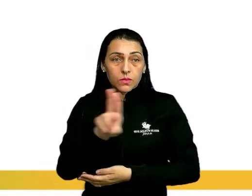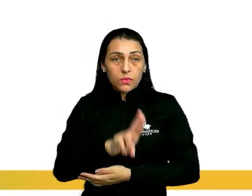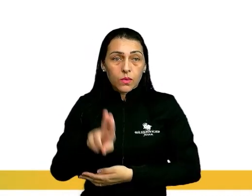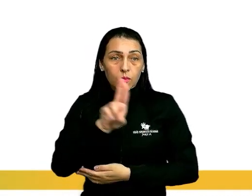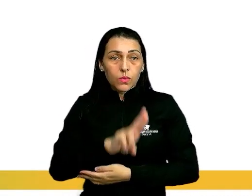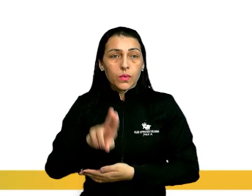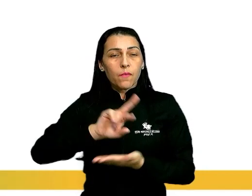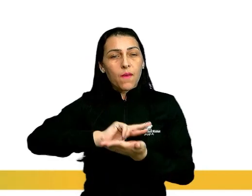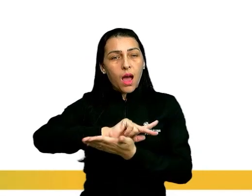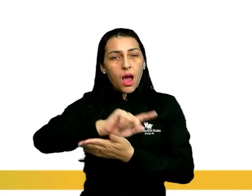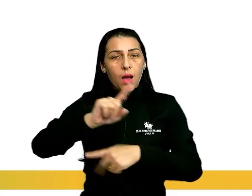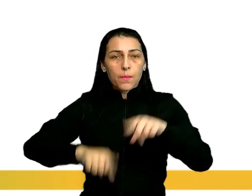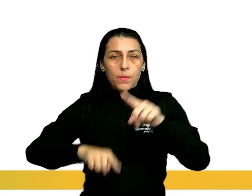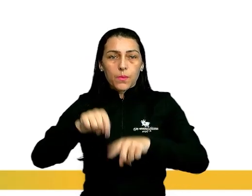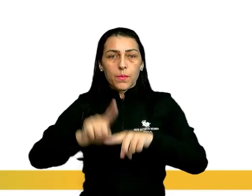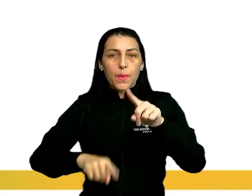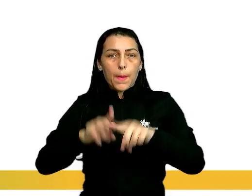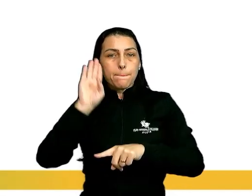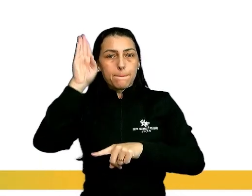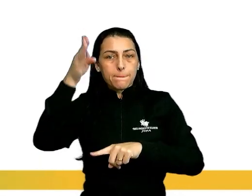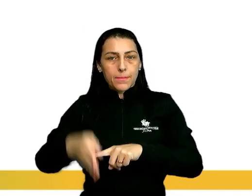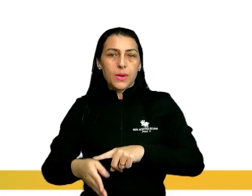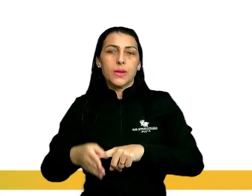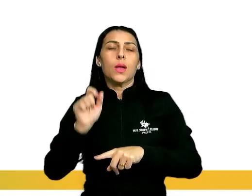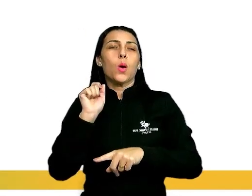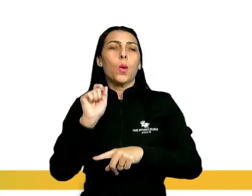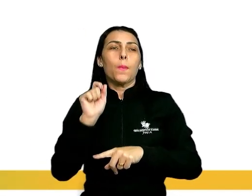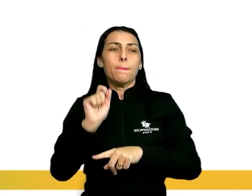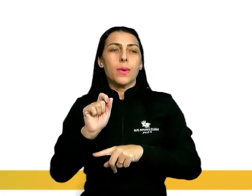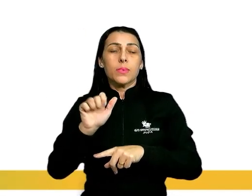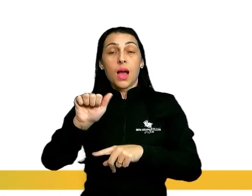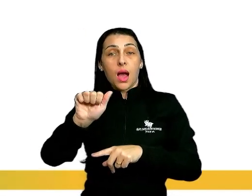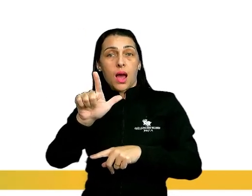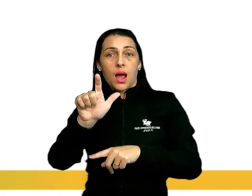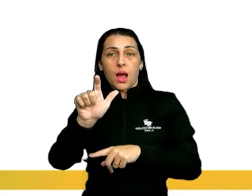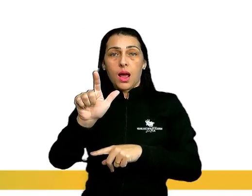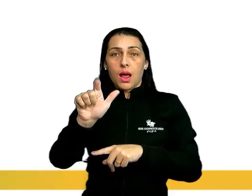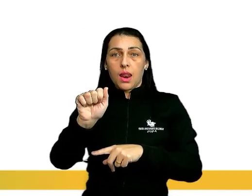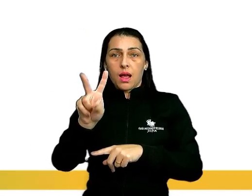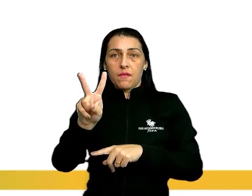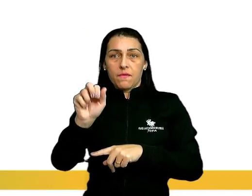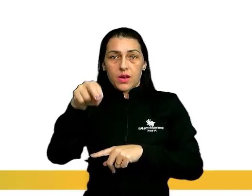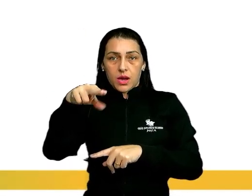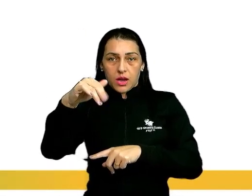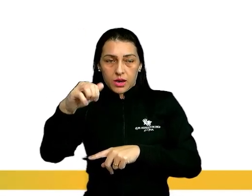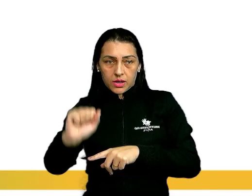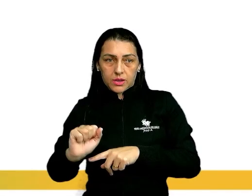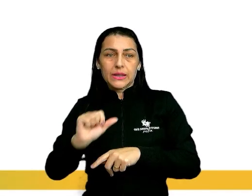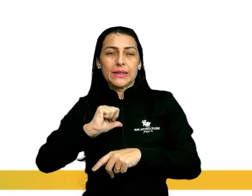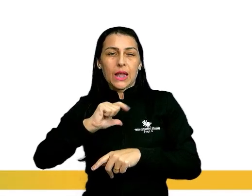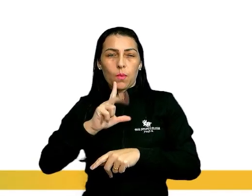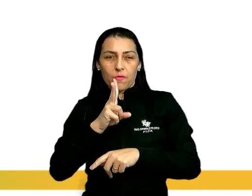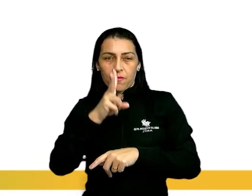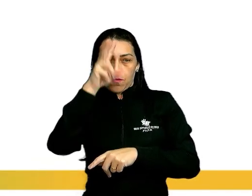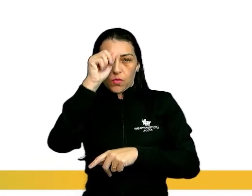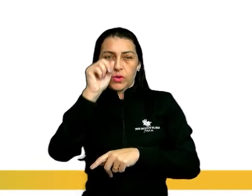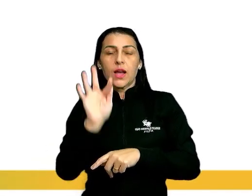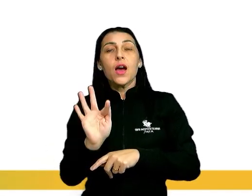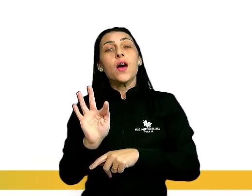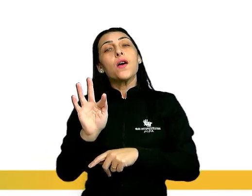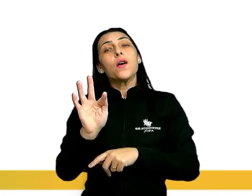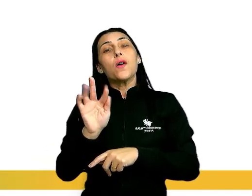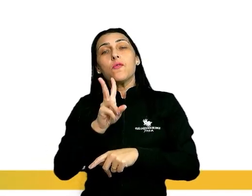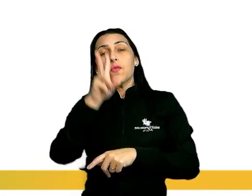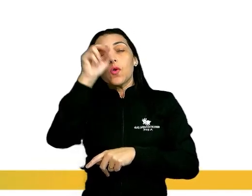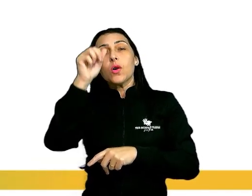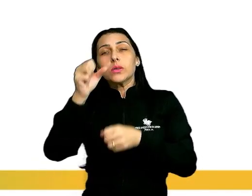as pessoas que utilizam objetos cujo princípio de funcionamento é o mesmo das alavancas que aplica uma força chamada de força